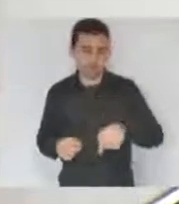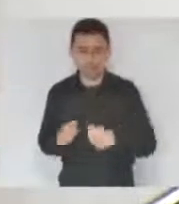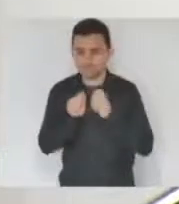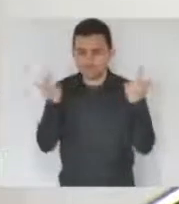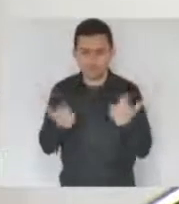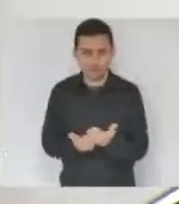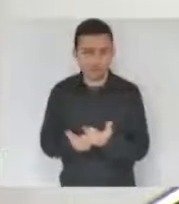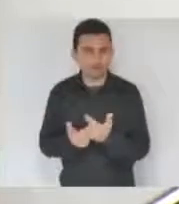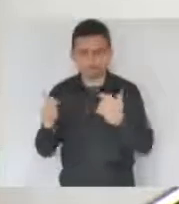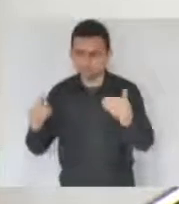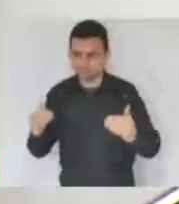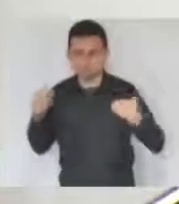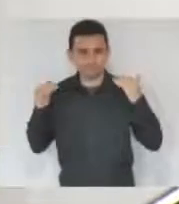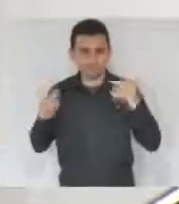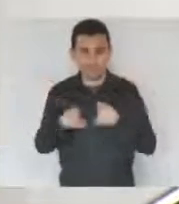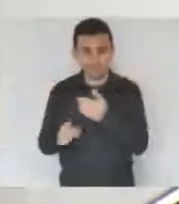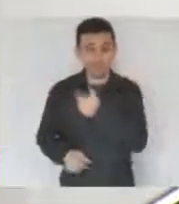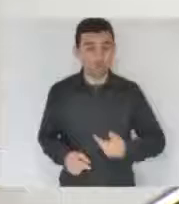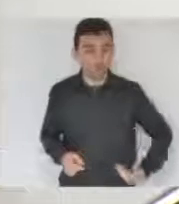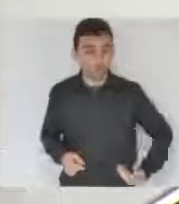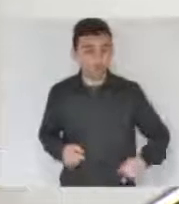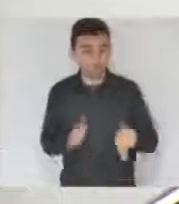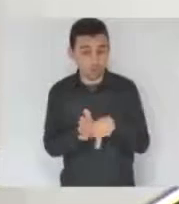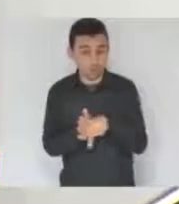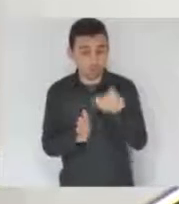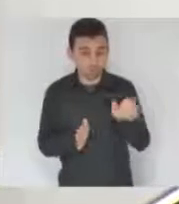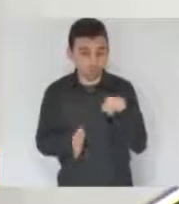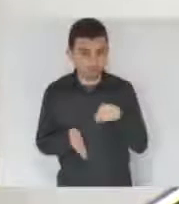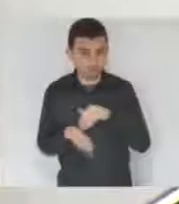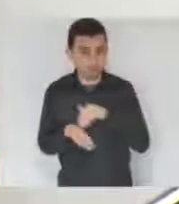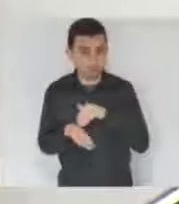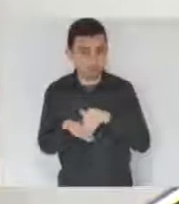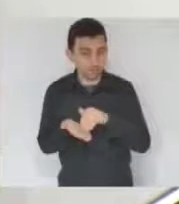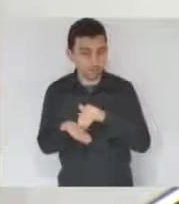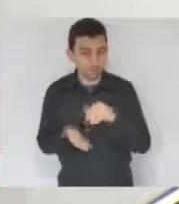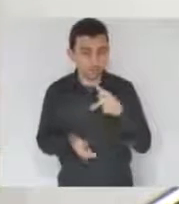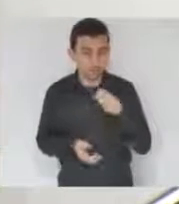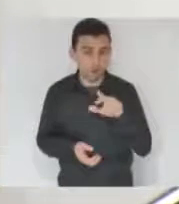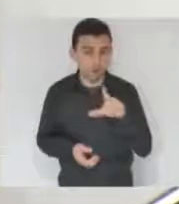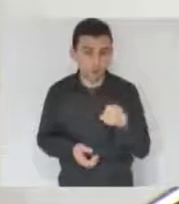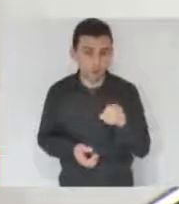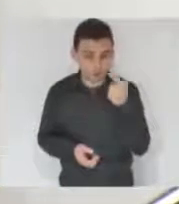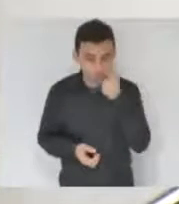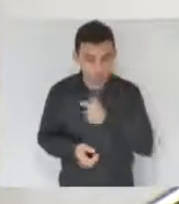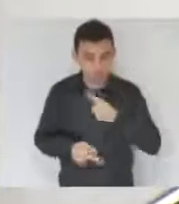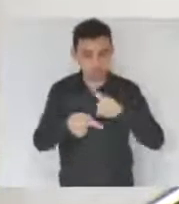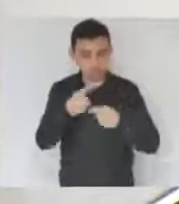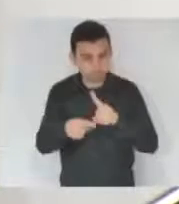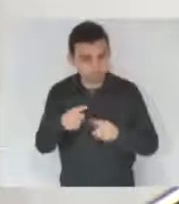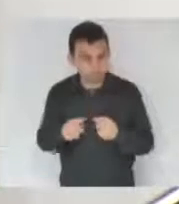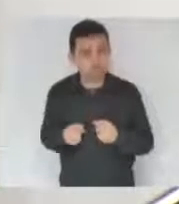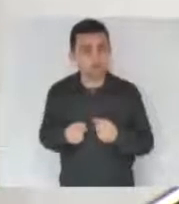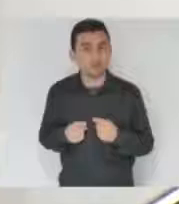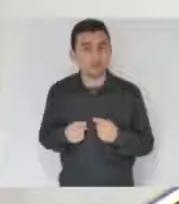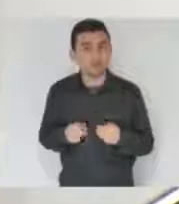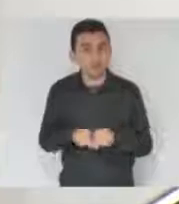também a disposição do governo, através do secretário Paulo Eli, de fazer esse debate. Vamos,